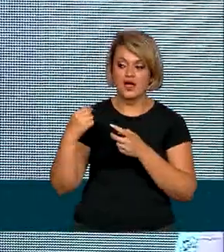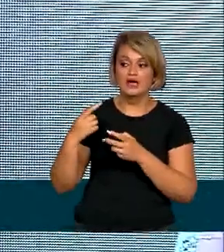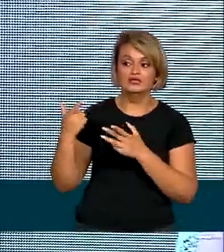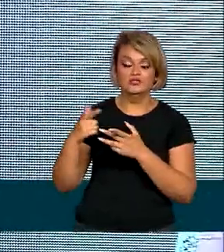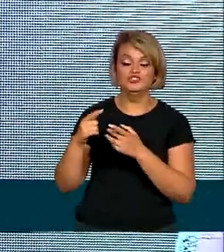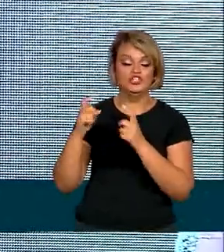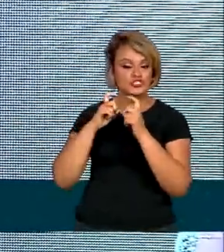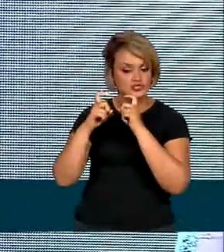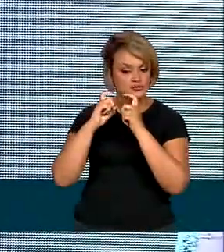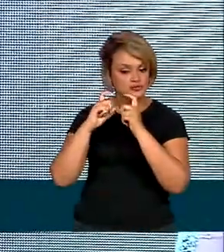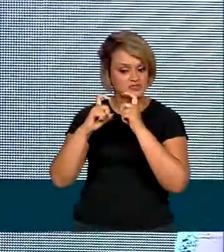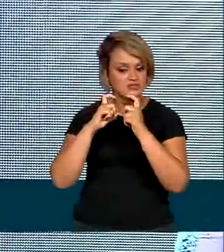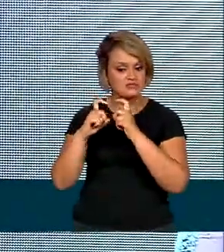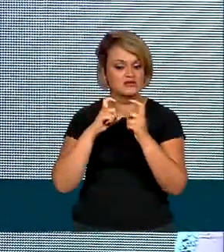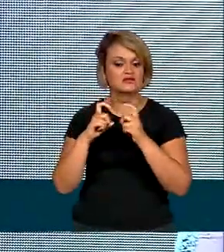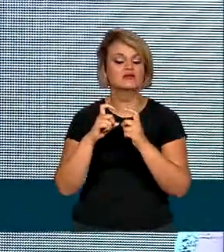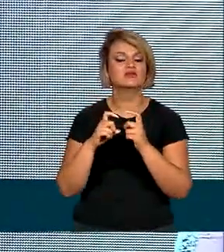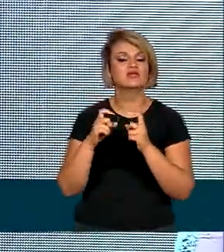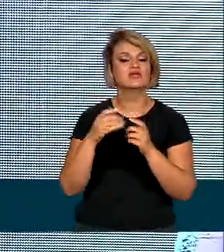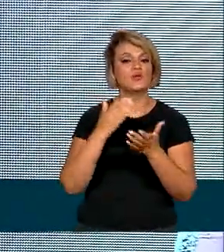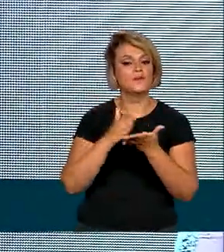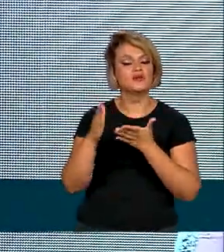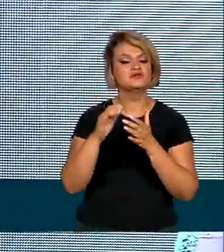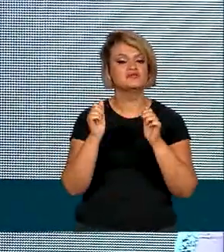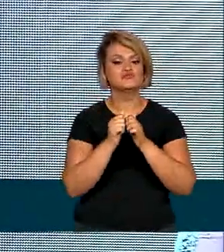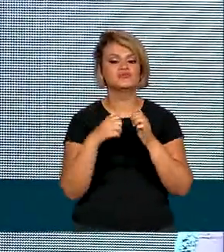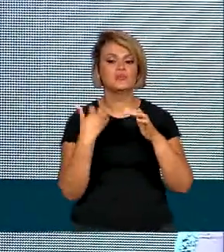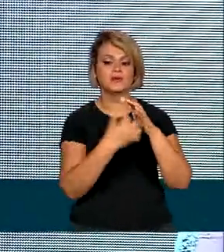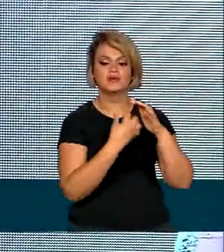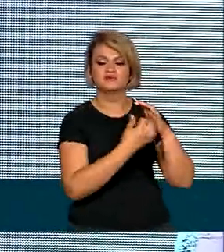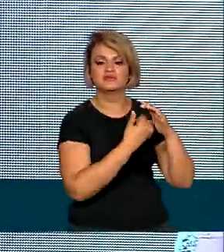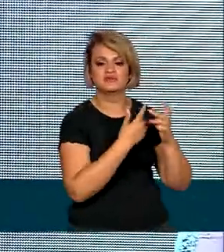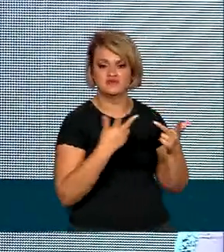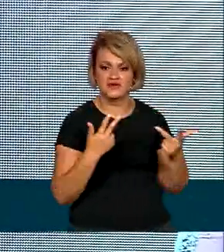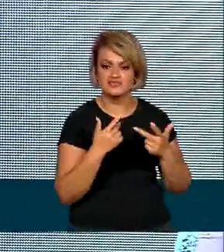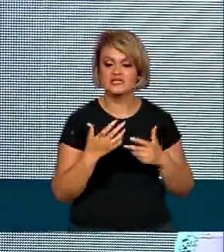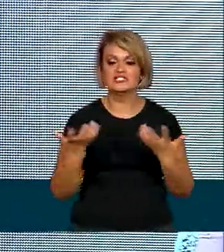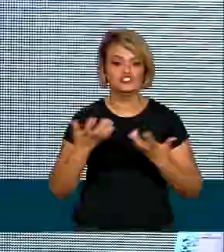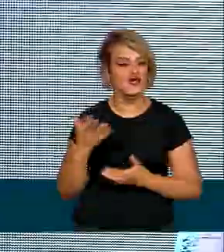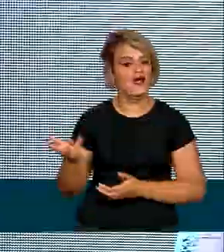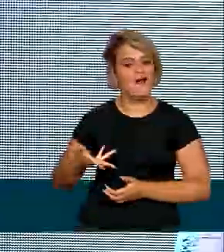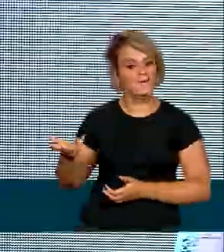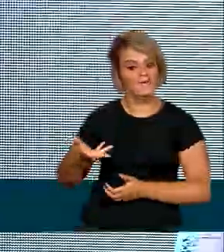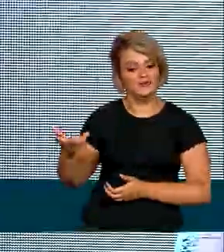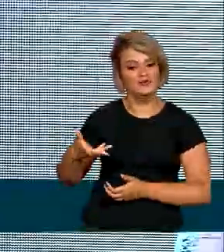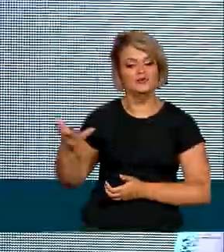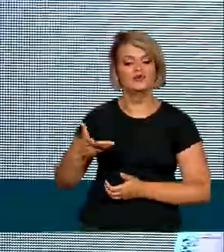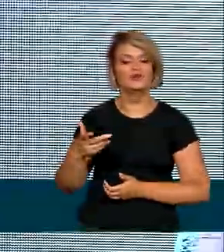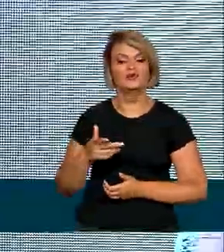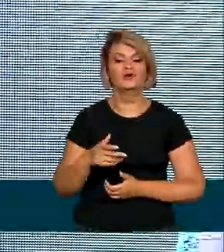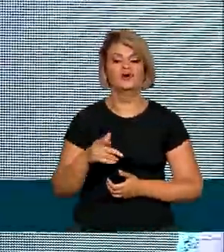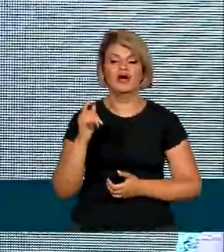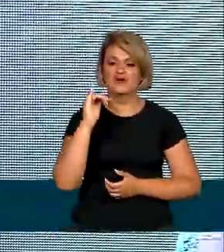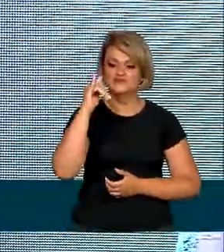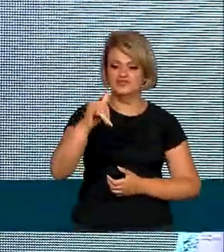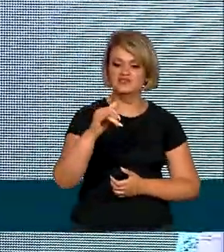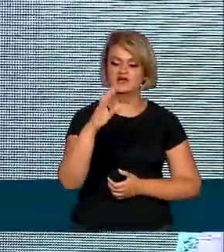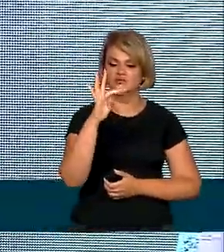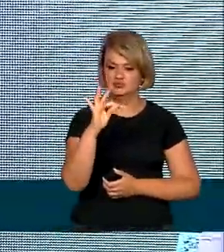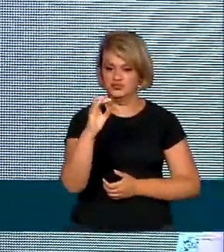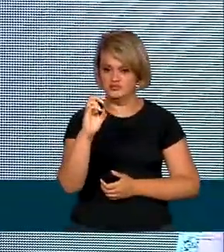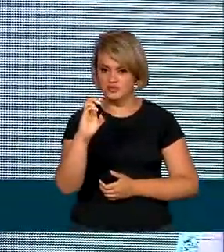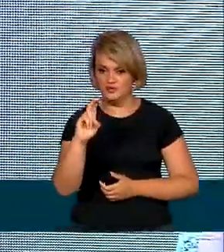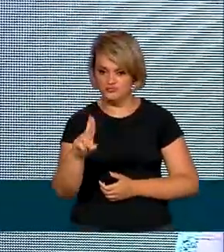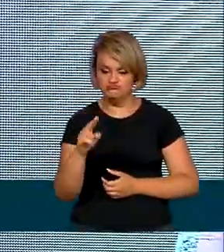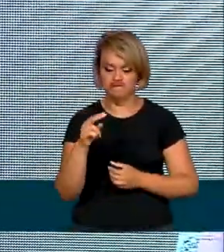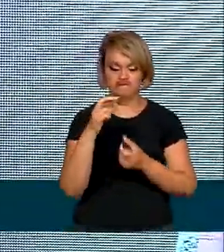e já iniciamos com as empresas e queremos rapidamente levar tanto ao Tribunal de Contas como